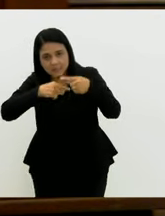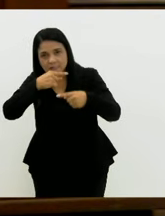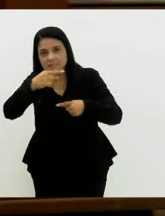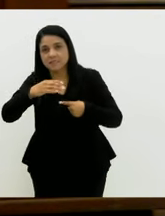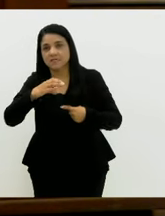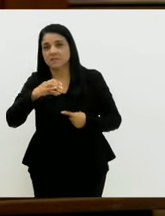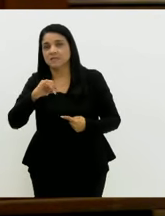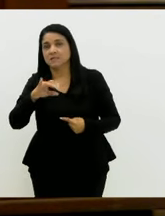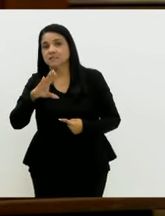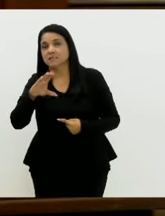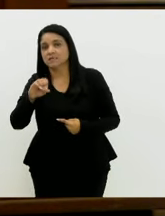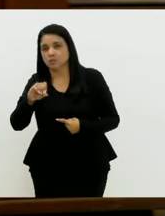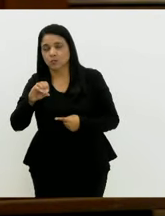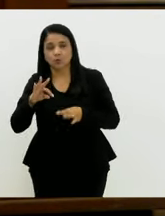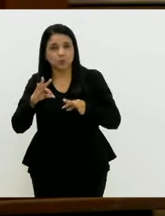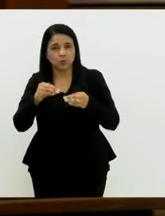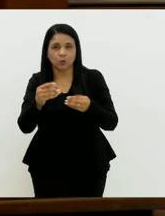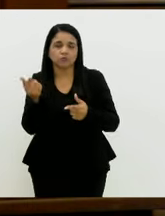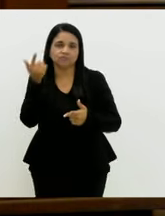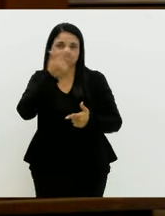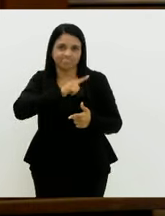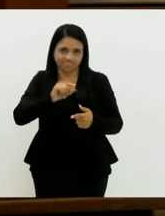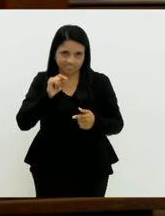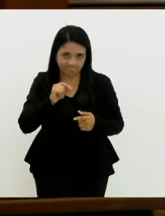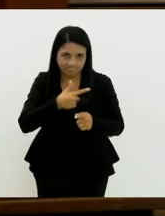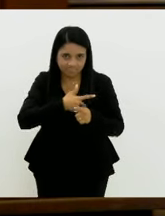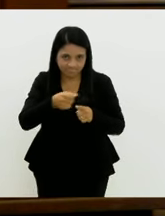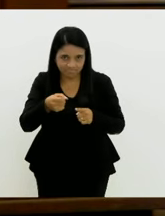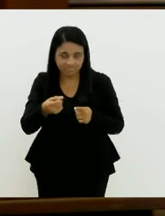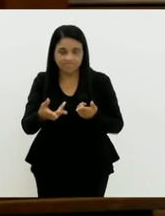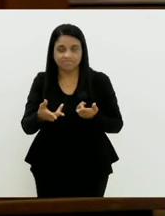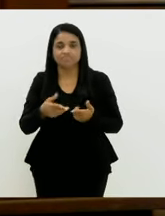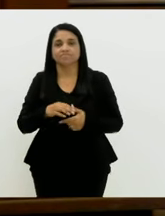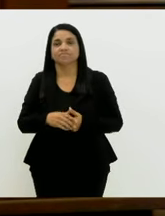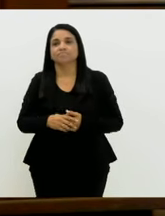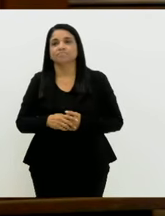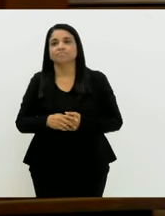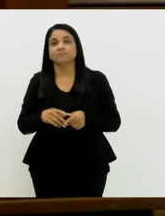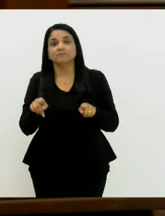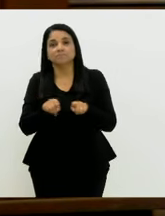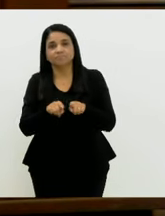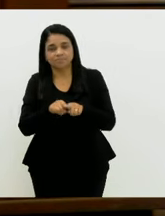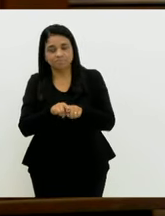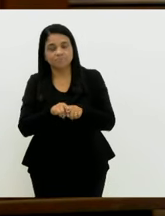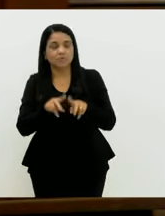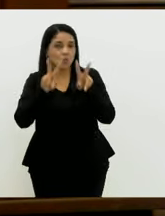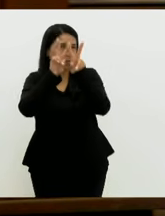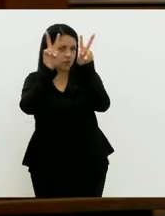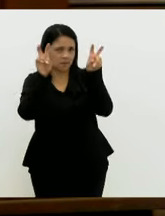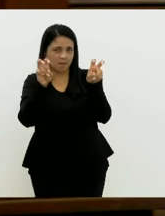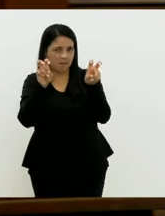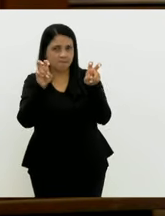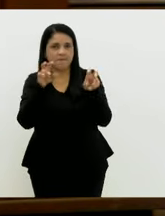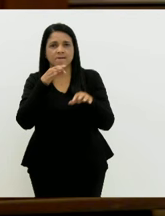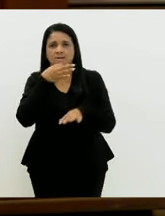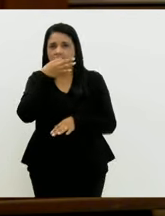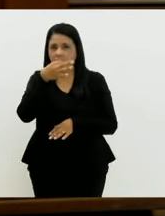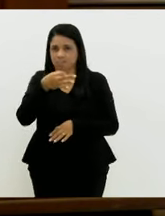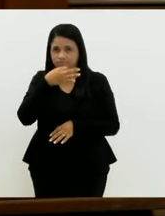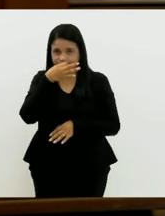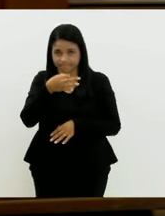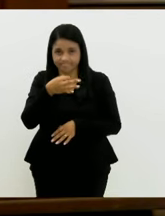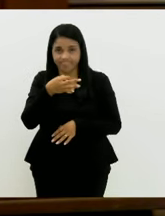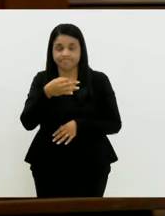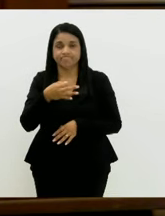são beneficiados. Queria também aqui tratar de um assunto, não é, que